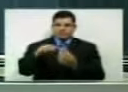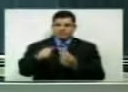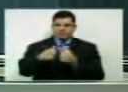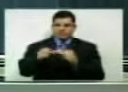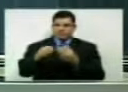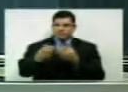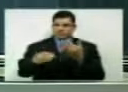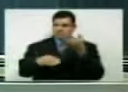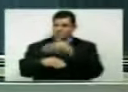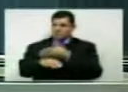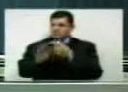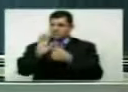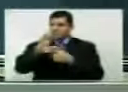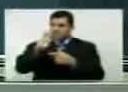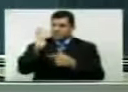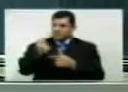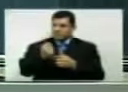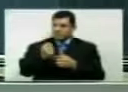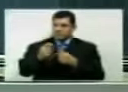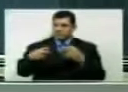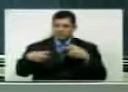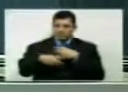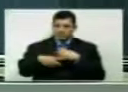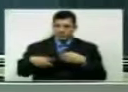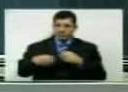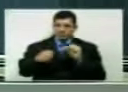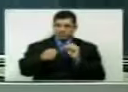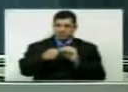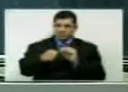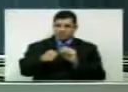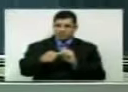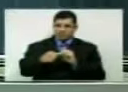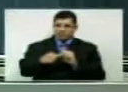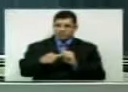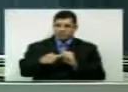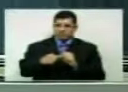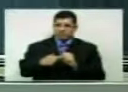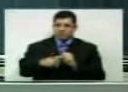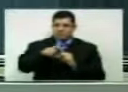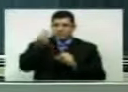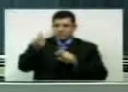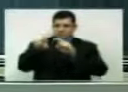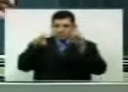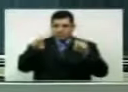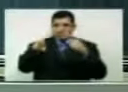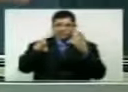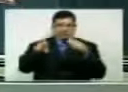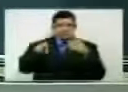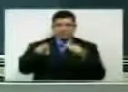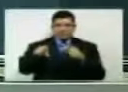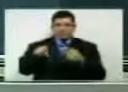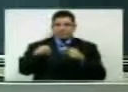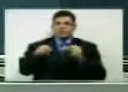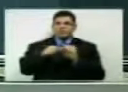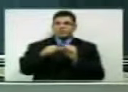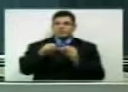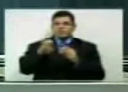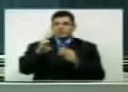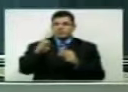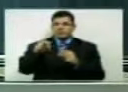está adiando todos os exames preventivos ginecológicos porque não tem material para fazer os